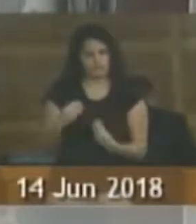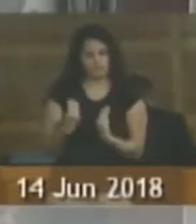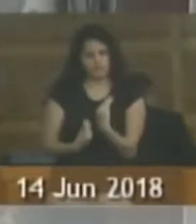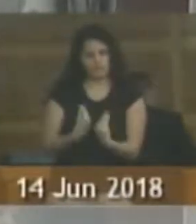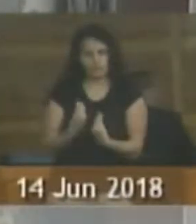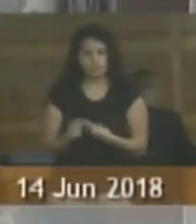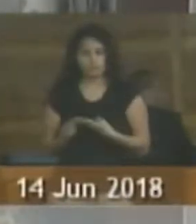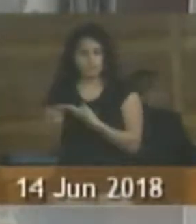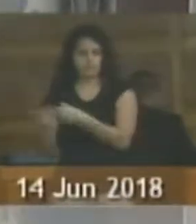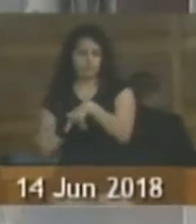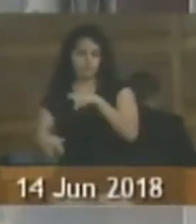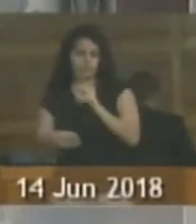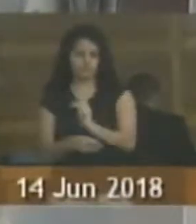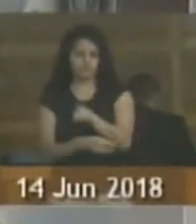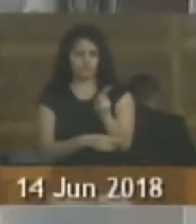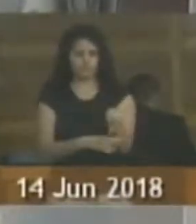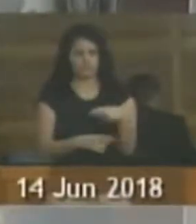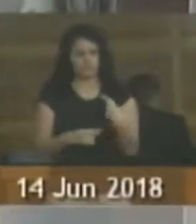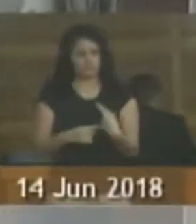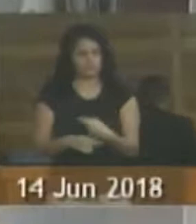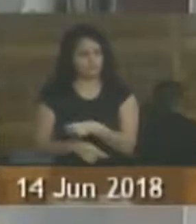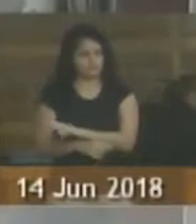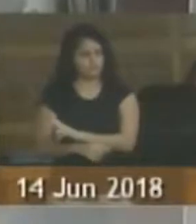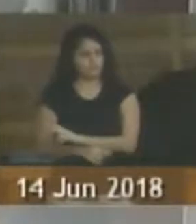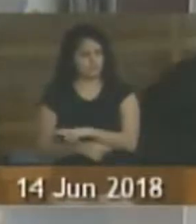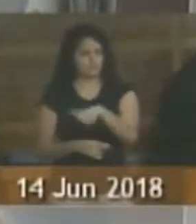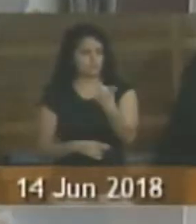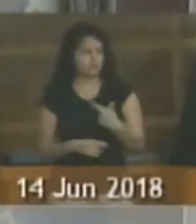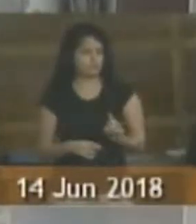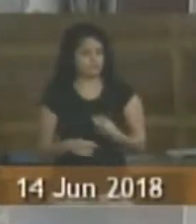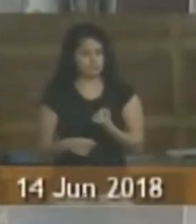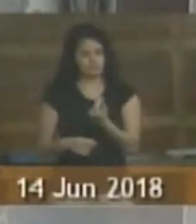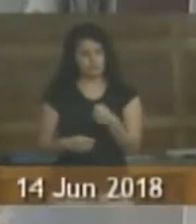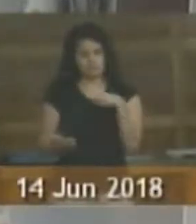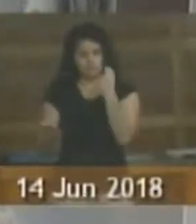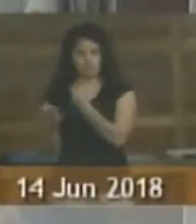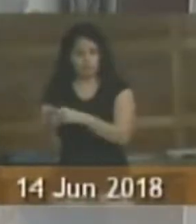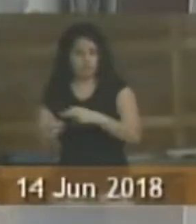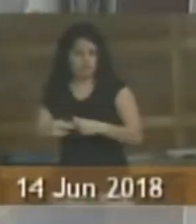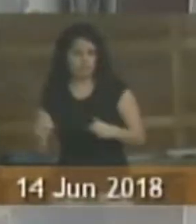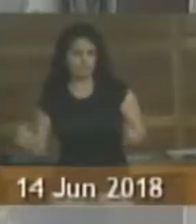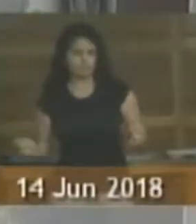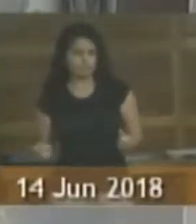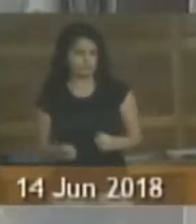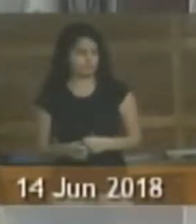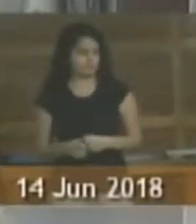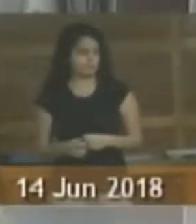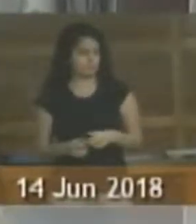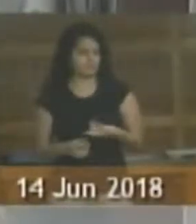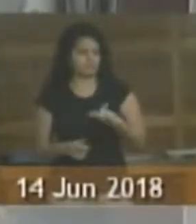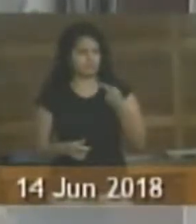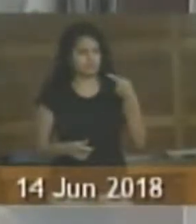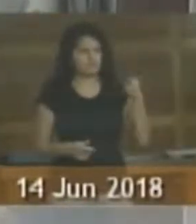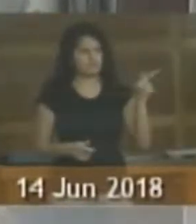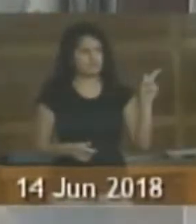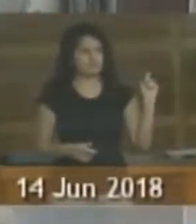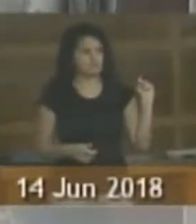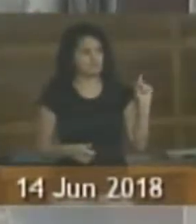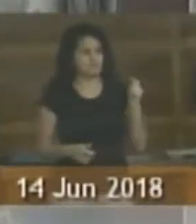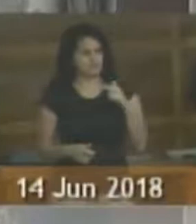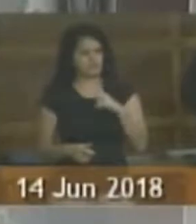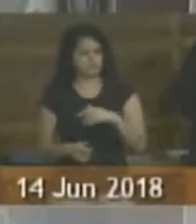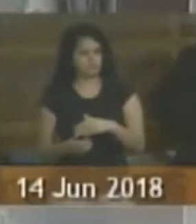professores para lá e não tem verba para botar mesas nem cadeira para os nossos filhos. A semana passada, ela